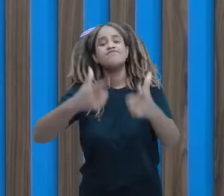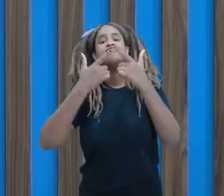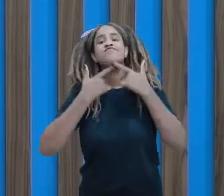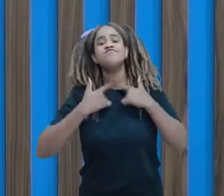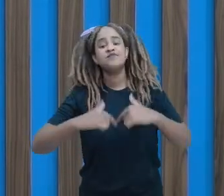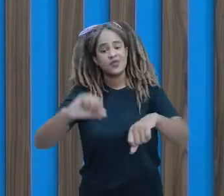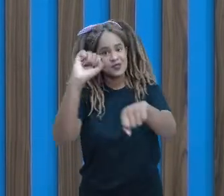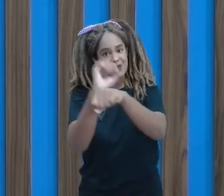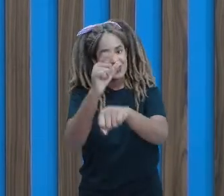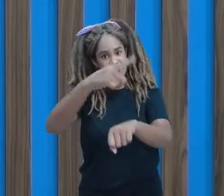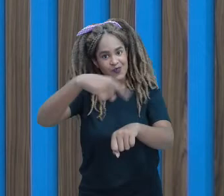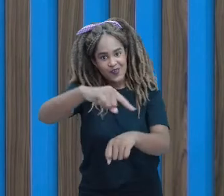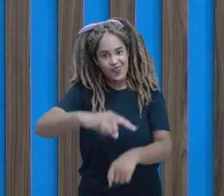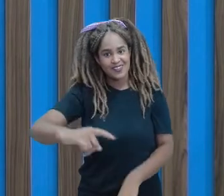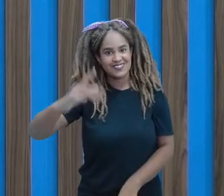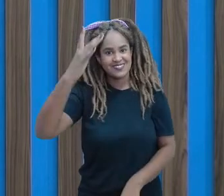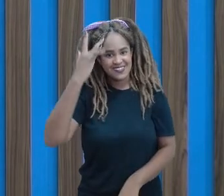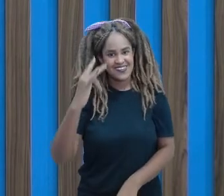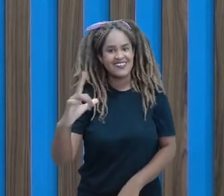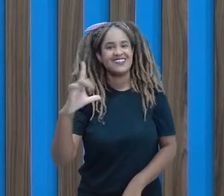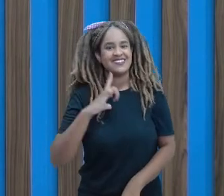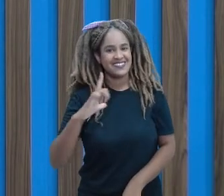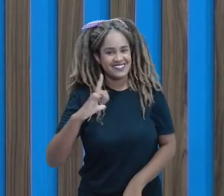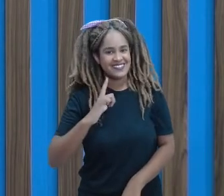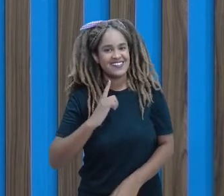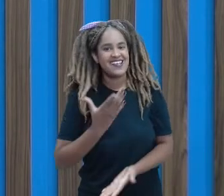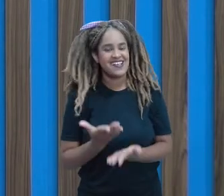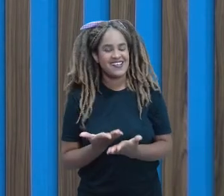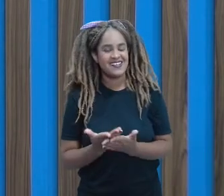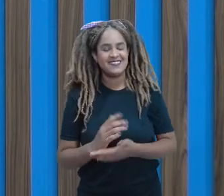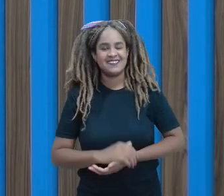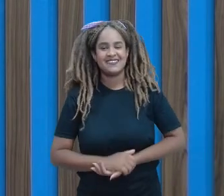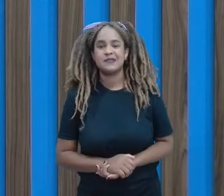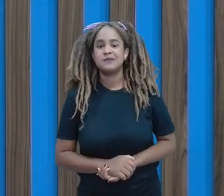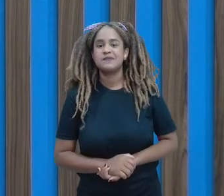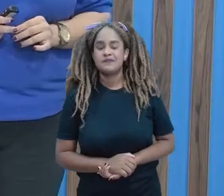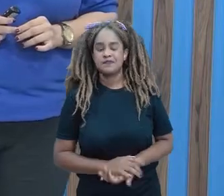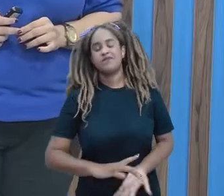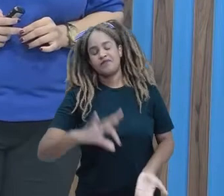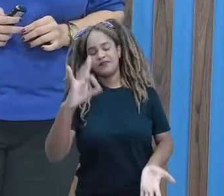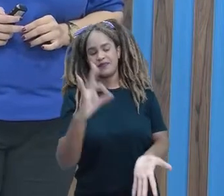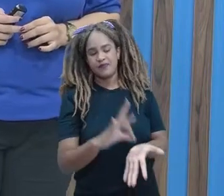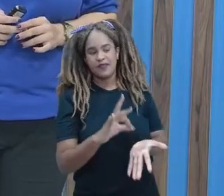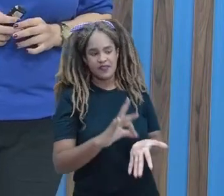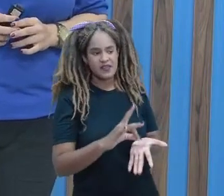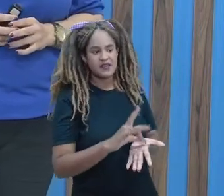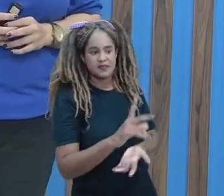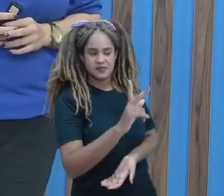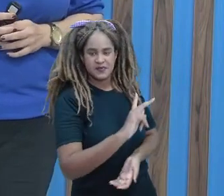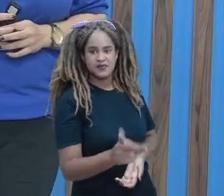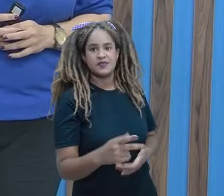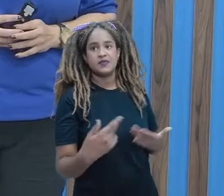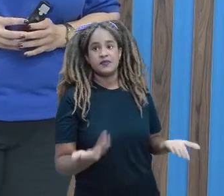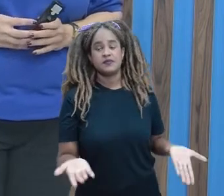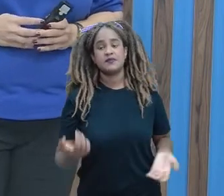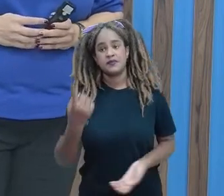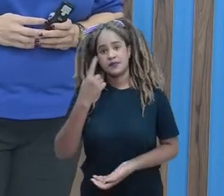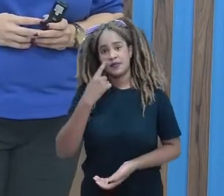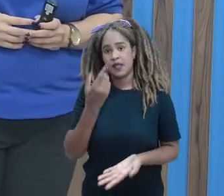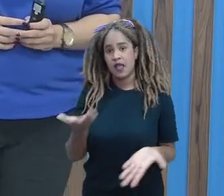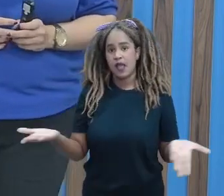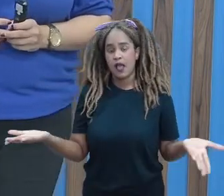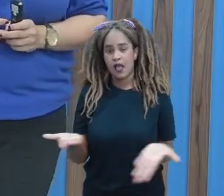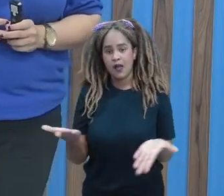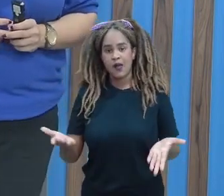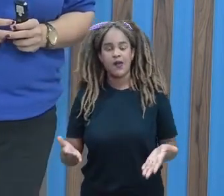aguardamos vocês na aula de amanhã, viu, gente? Ainda tem amanhã. É verdade, né, professora Isabel? E olha só, gente, só para a gente